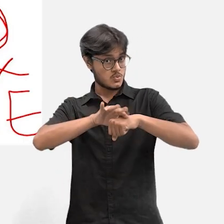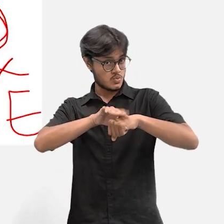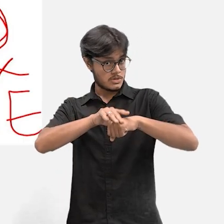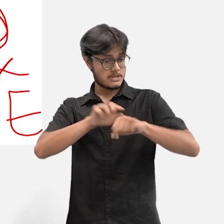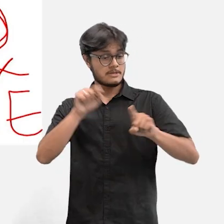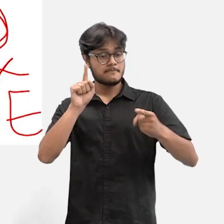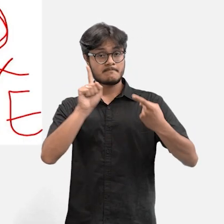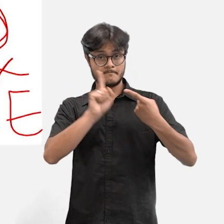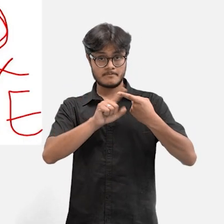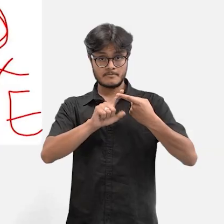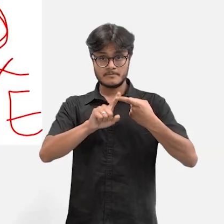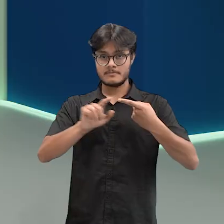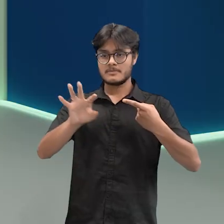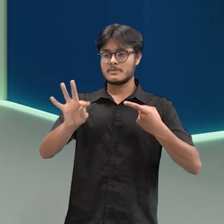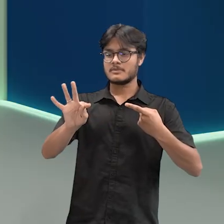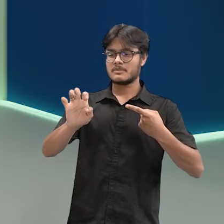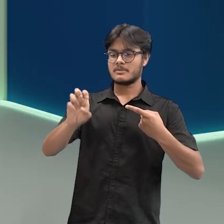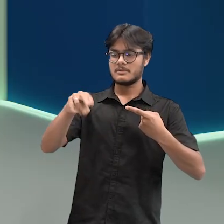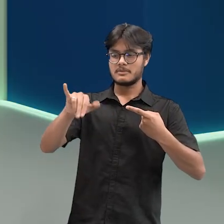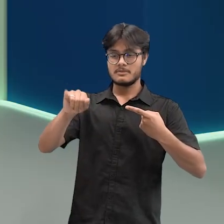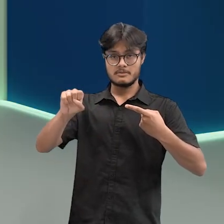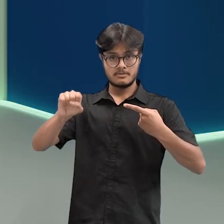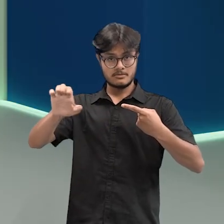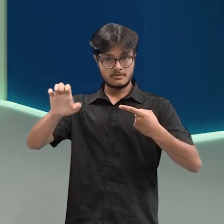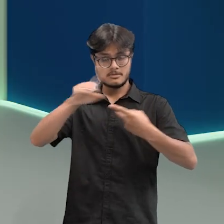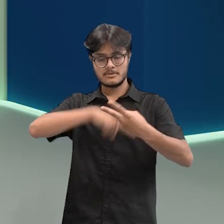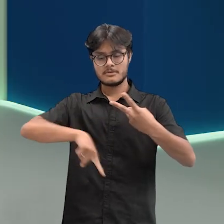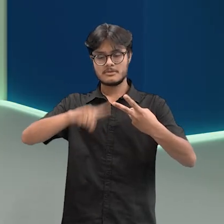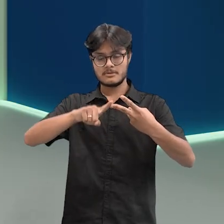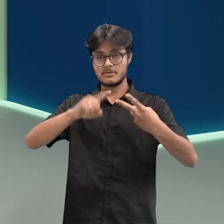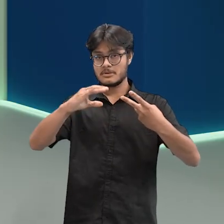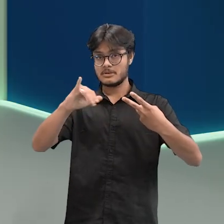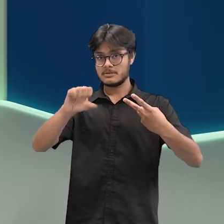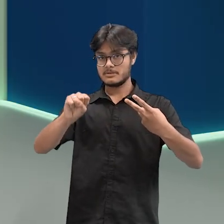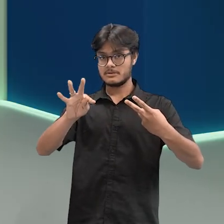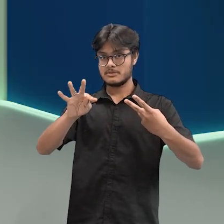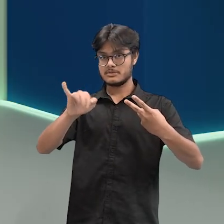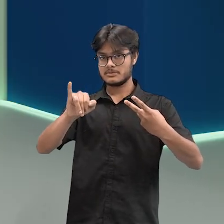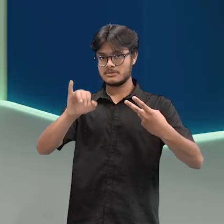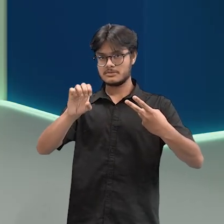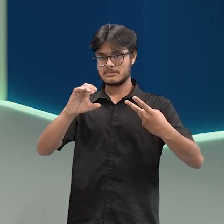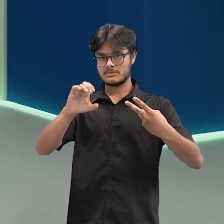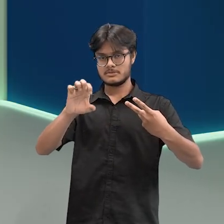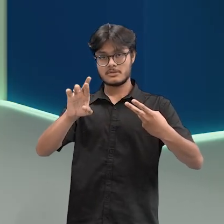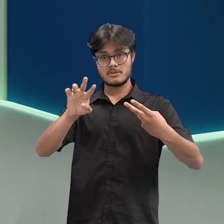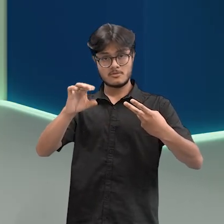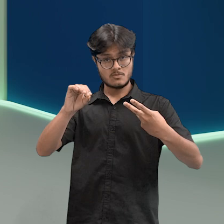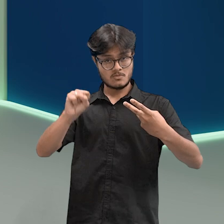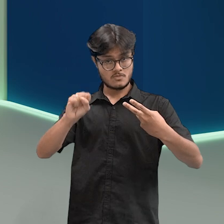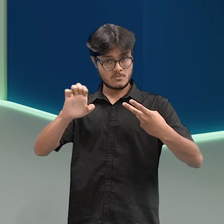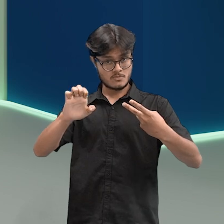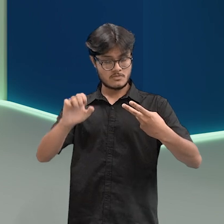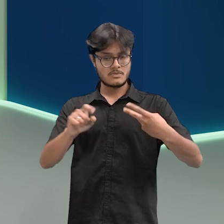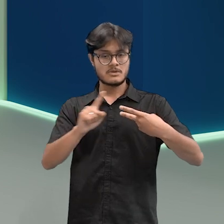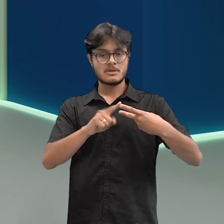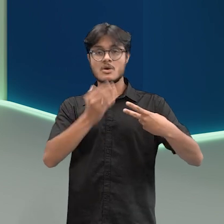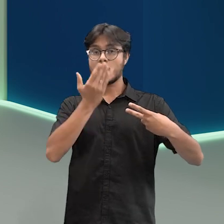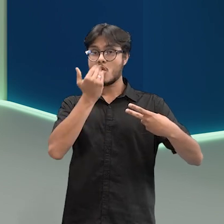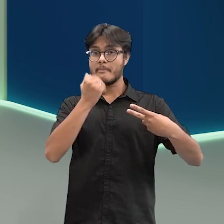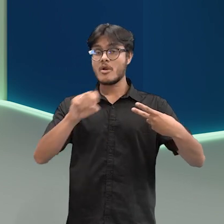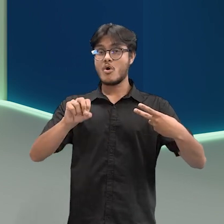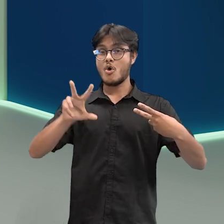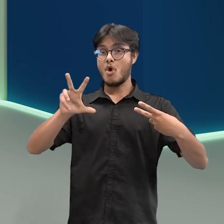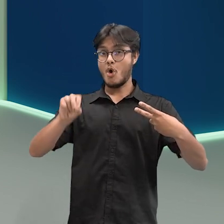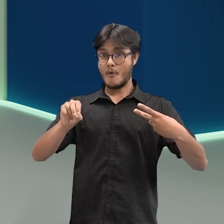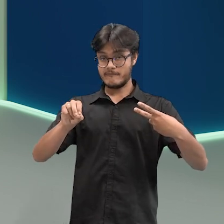em qual indivíduo ele vai ingerir. Se ele ingere ovos de tênia